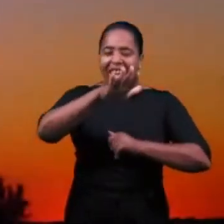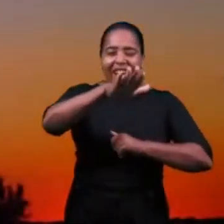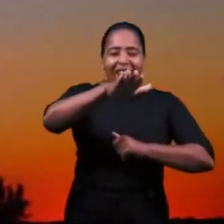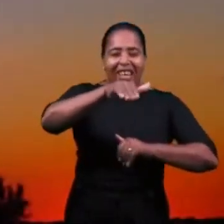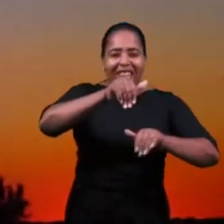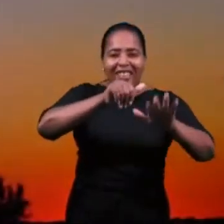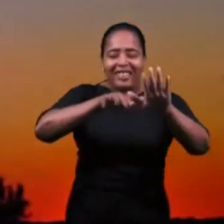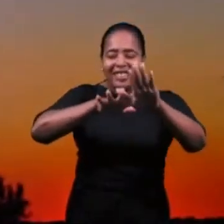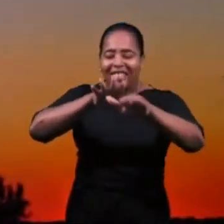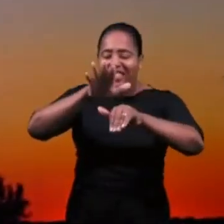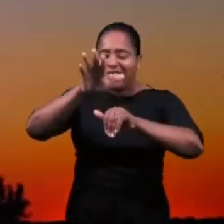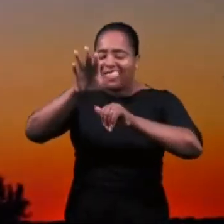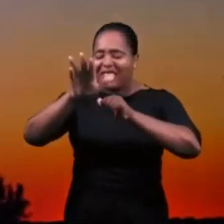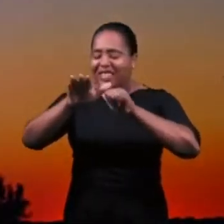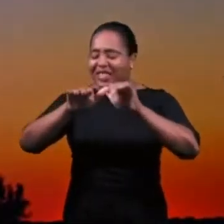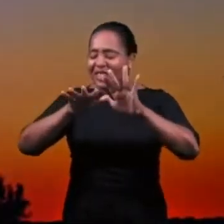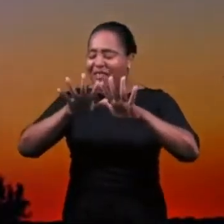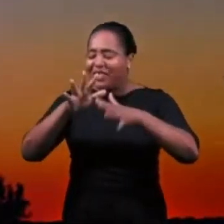Chama.